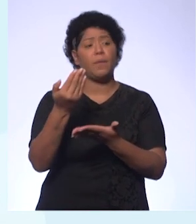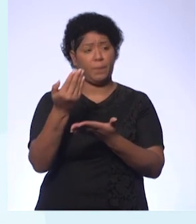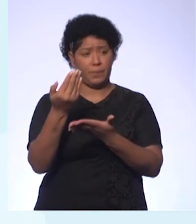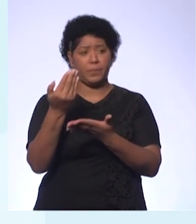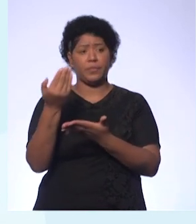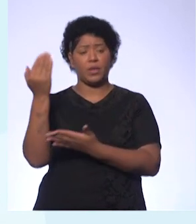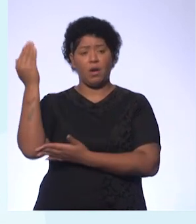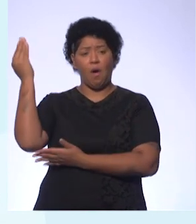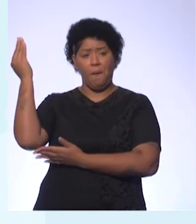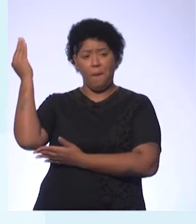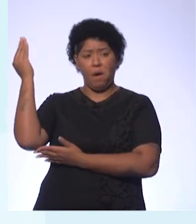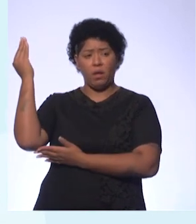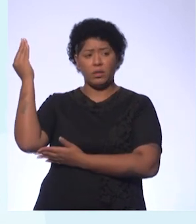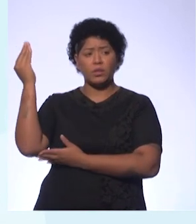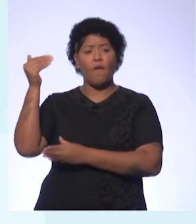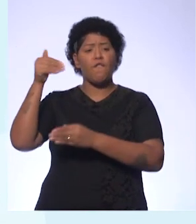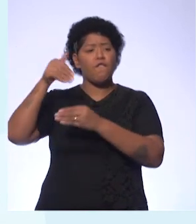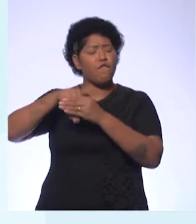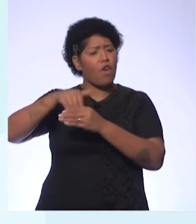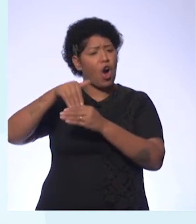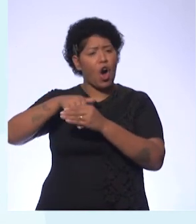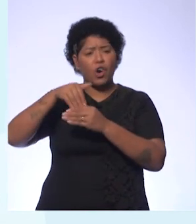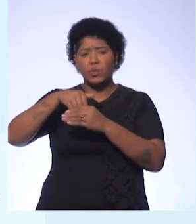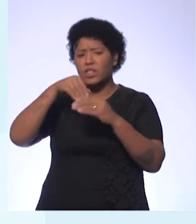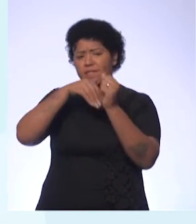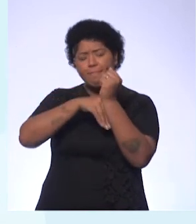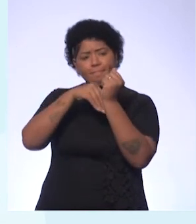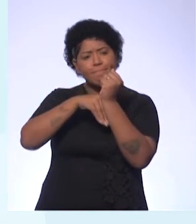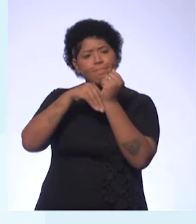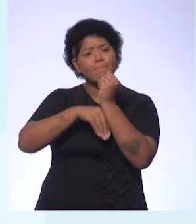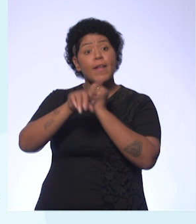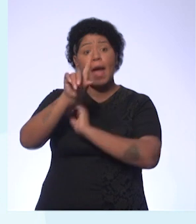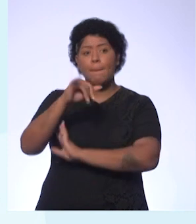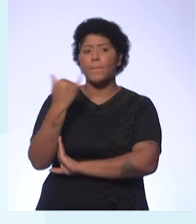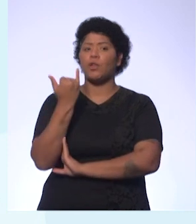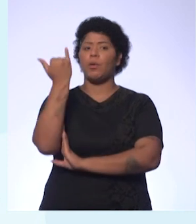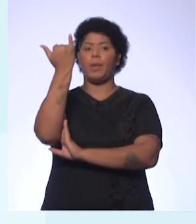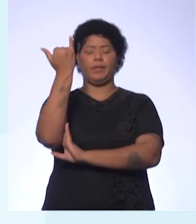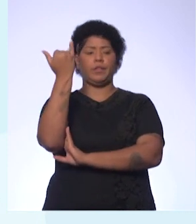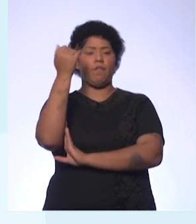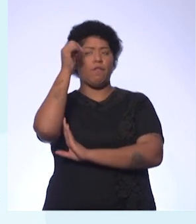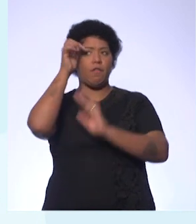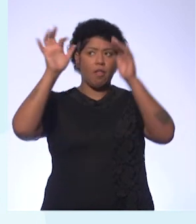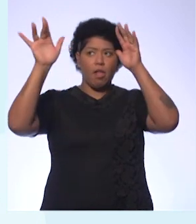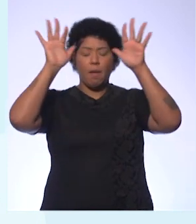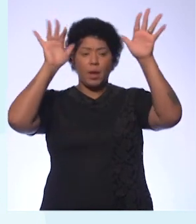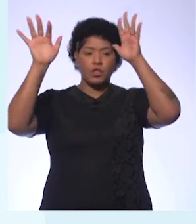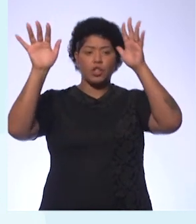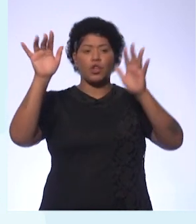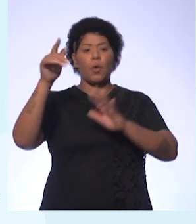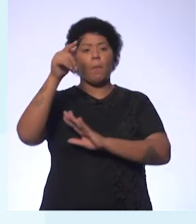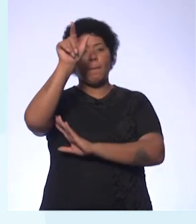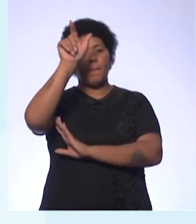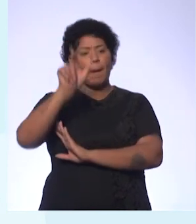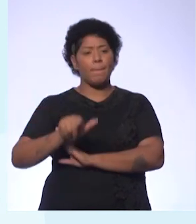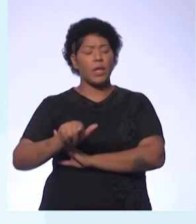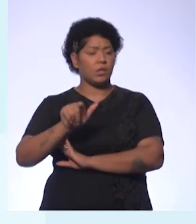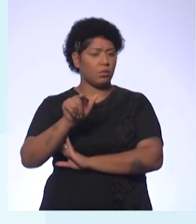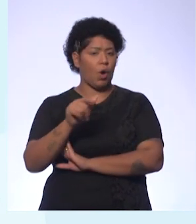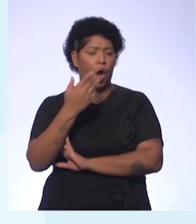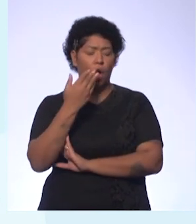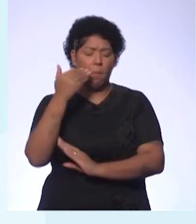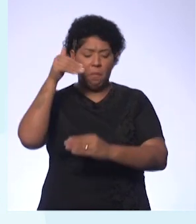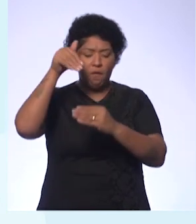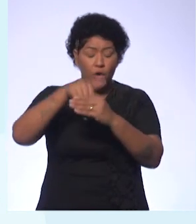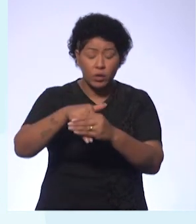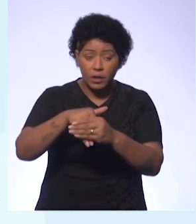universal masculino, voto secreto, que é muito importante. Vocês imaginem um operário, votando e,